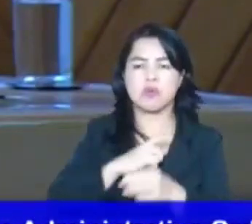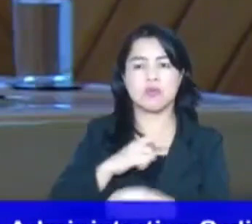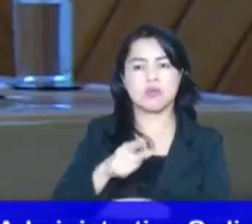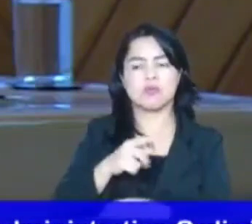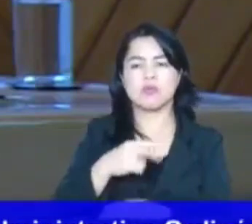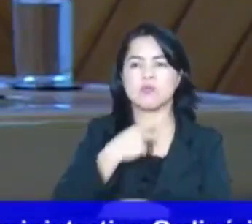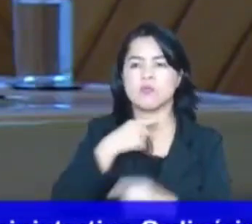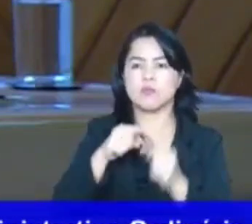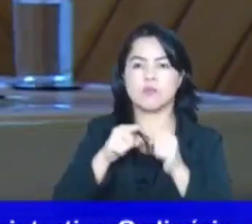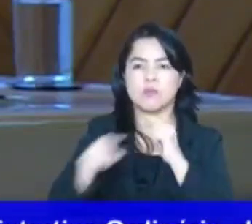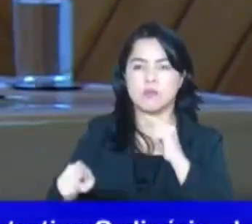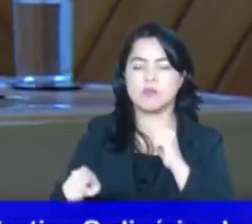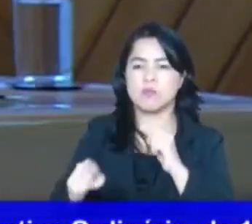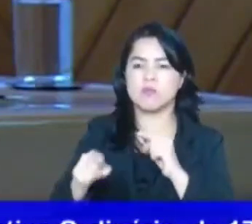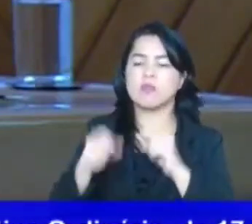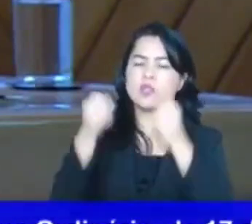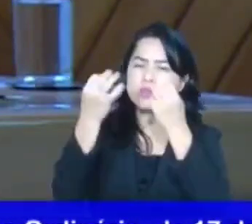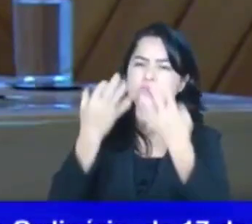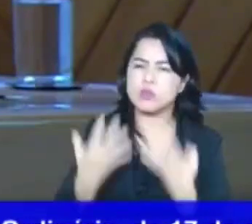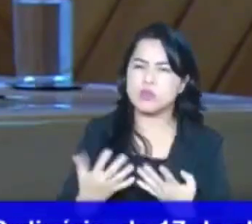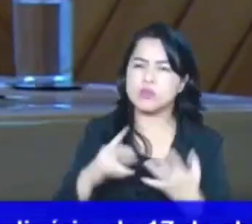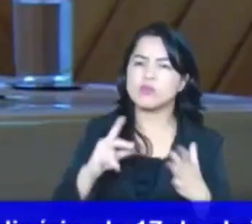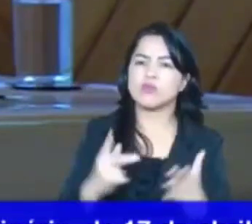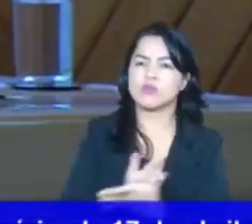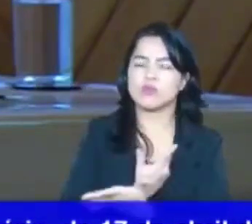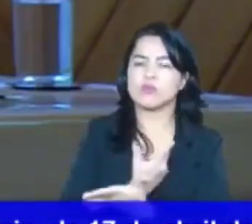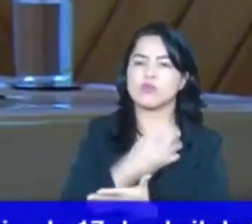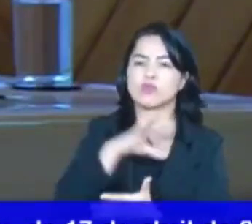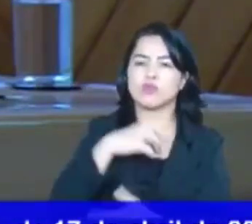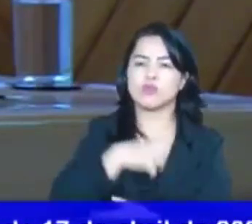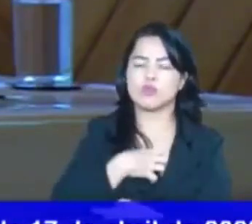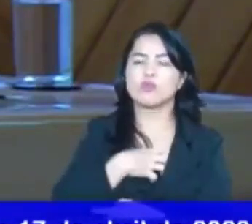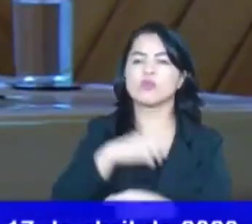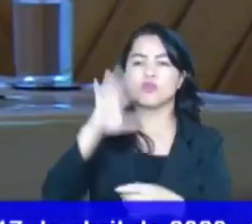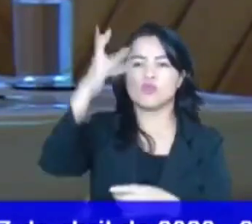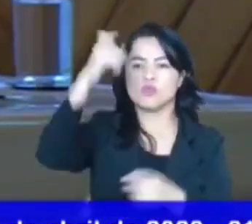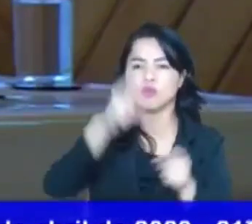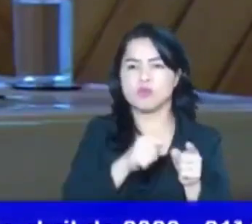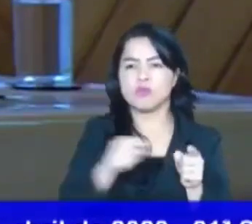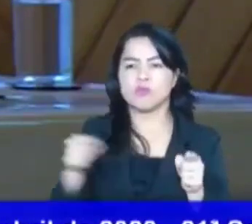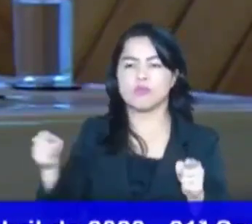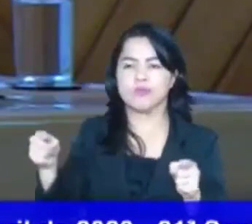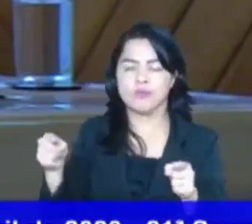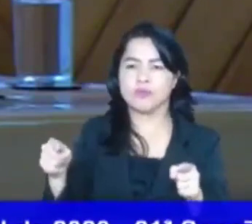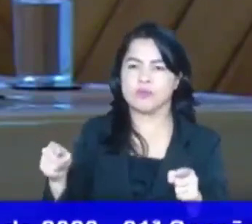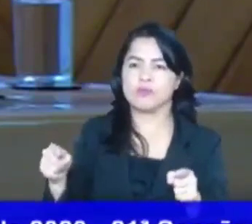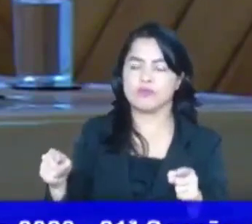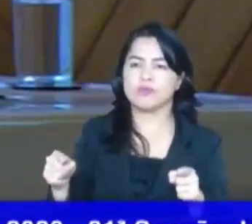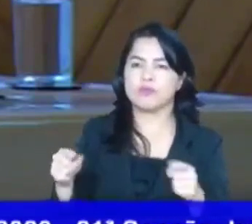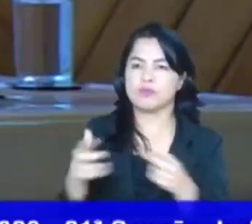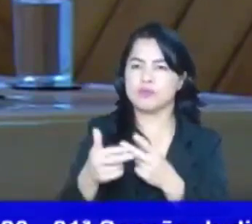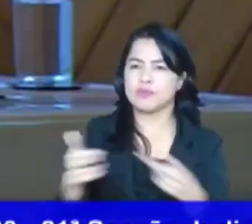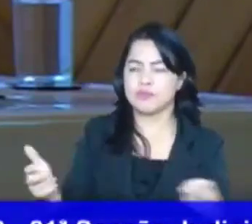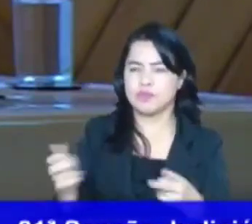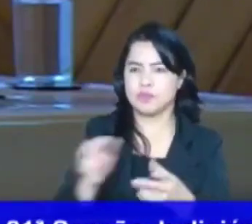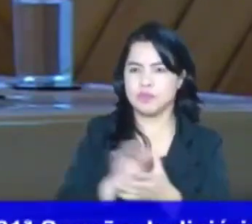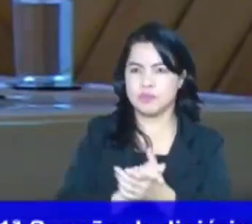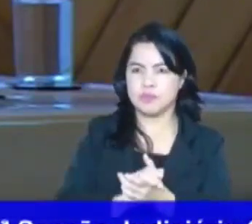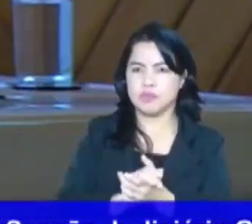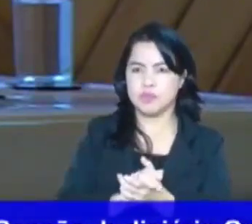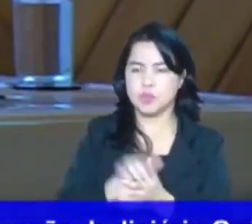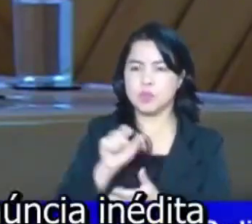com esclarecimento das circunstâncias, da forma, do tempo da ocorrência, demais elementares e do número de vezes que os